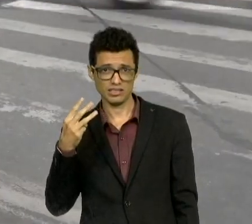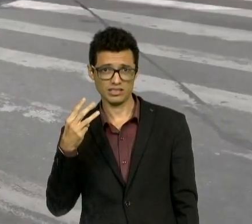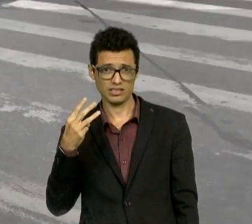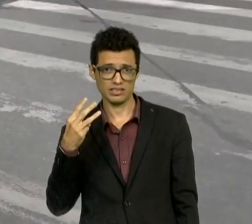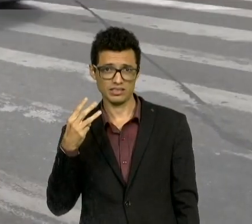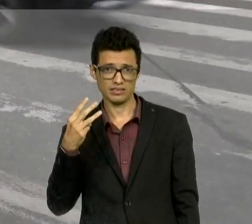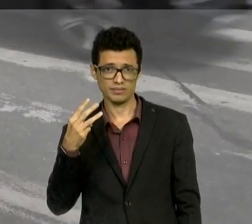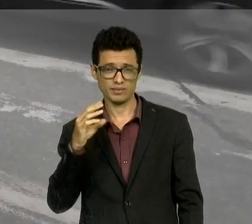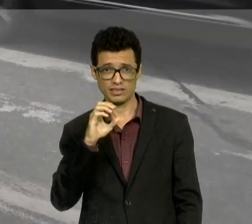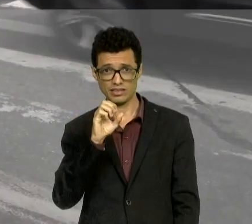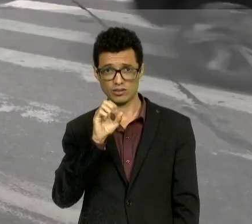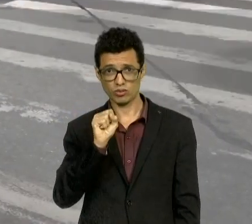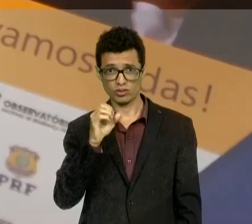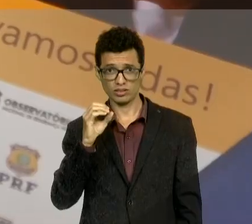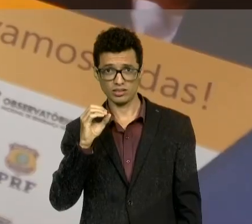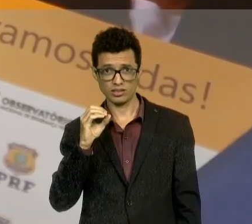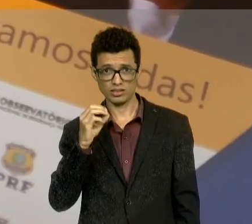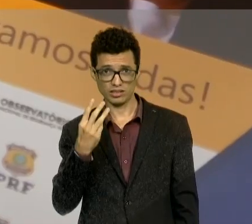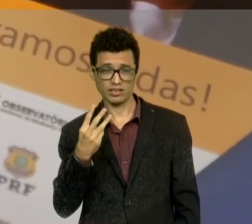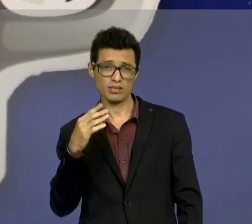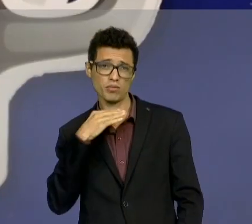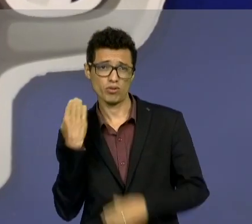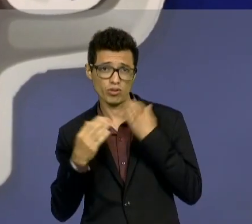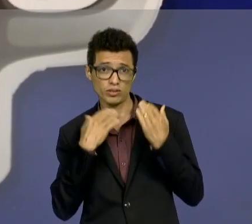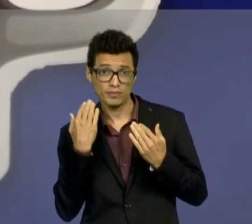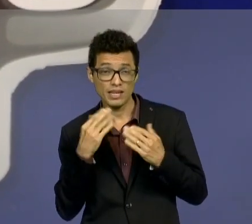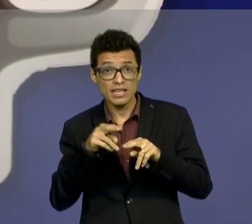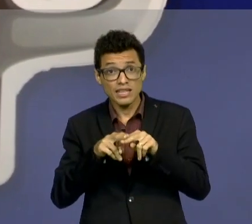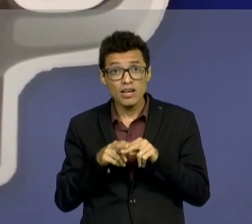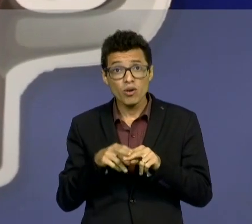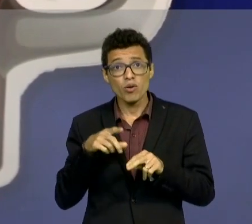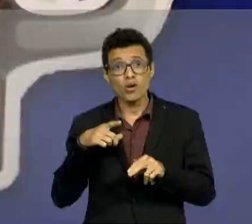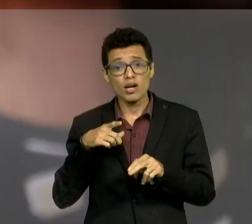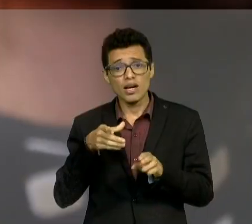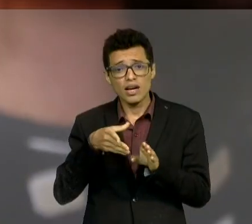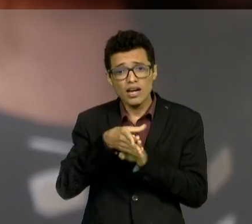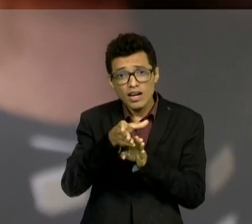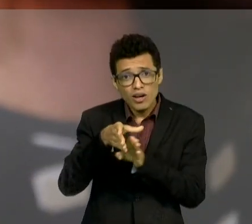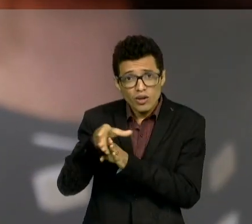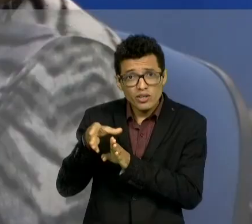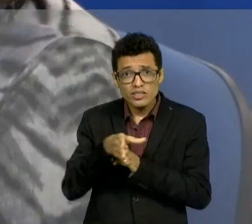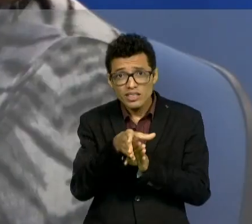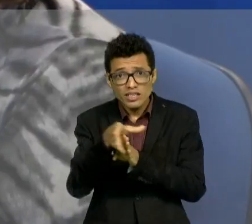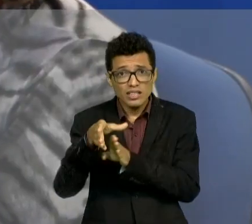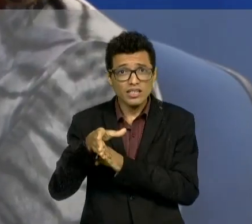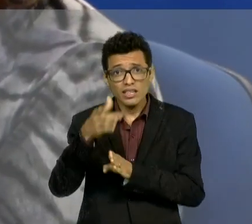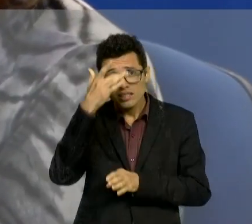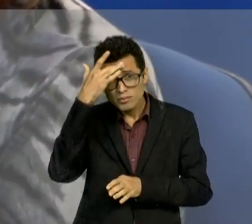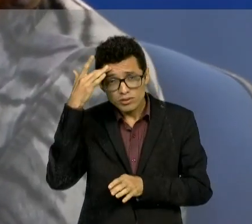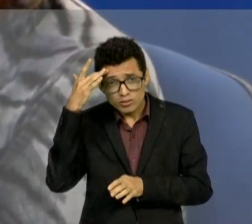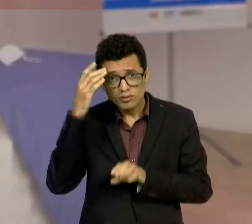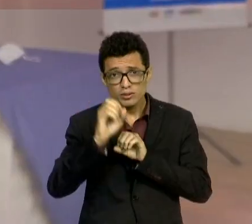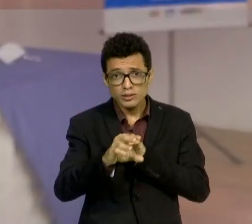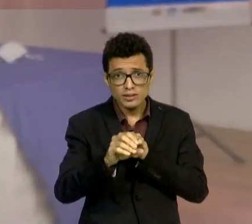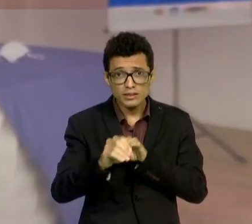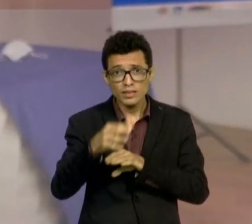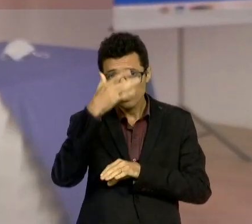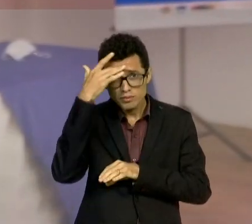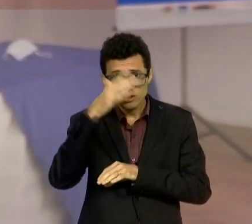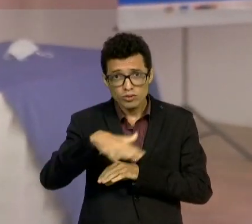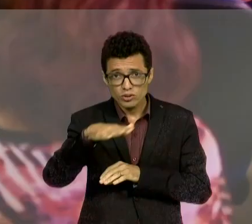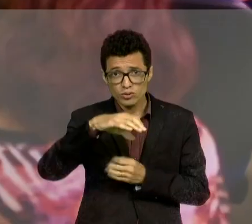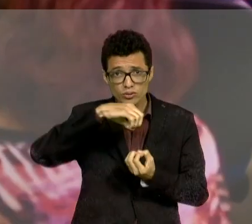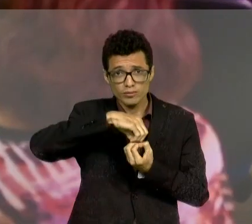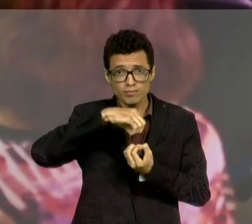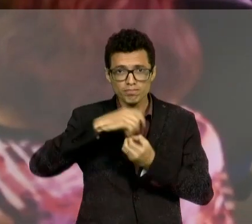ainda é bastante preocupante. Qualificar e educar os condutores tem sido uma preocupação constante do Detran Maranhão, que